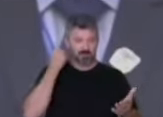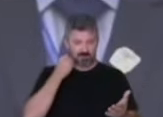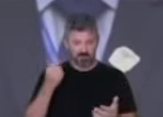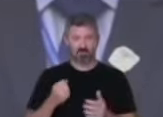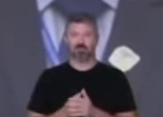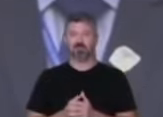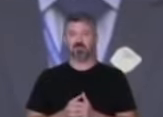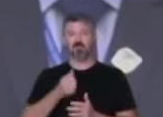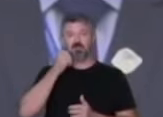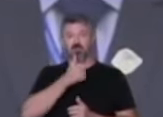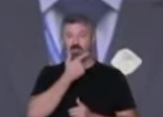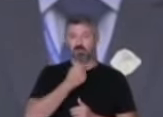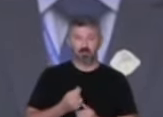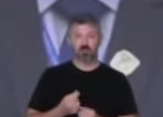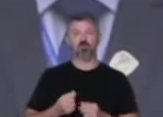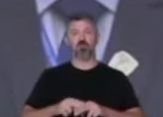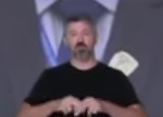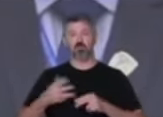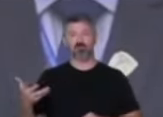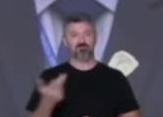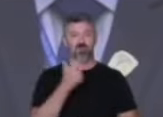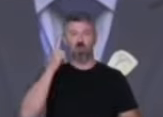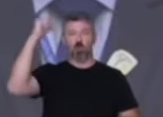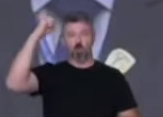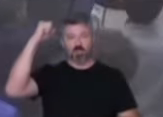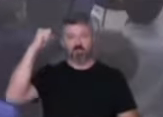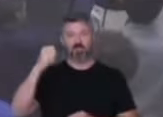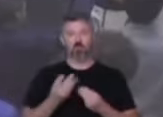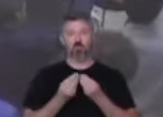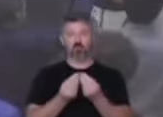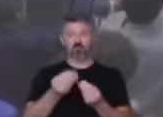deputadas e senadoras, pela grande conquista que vocês ofereceram ao Brasil.